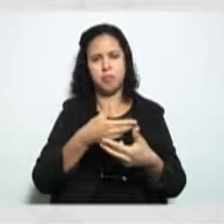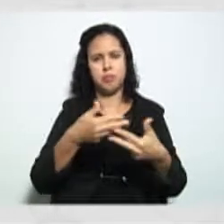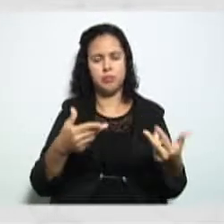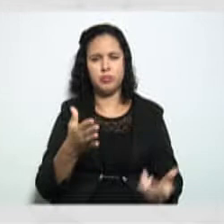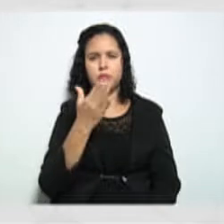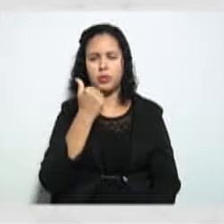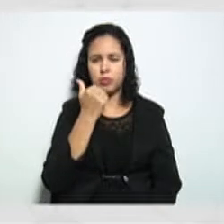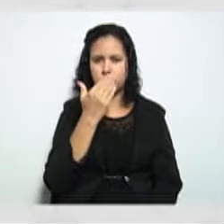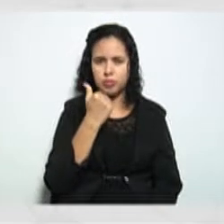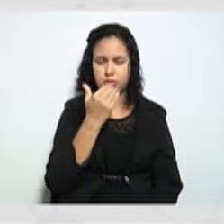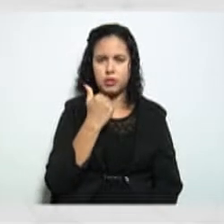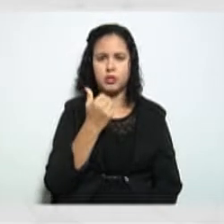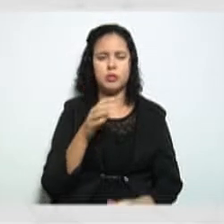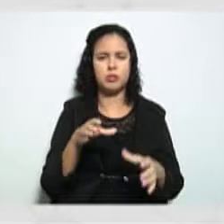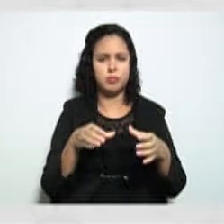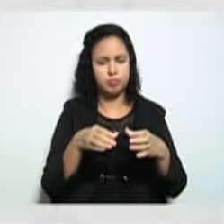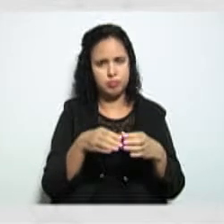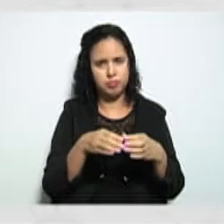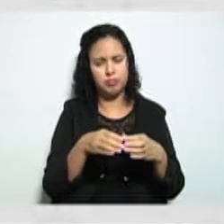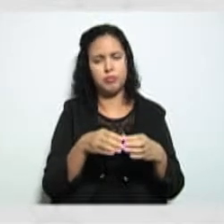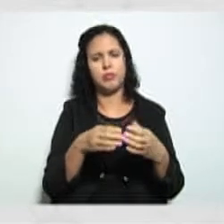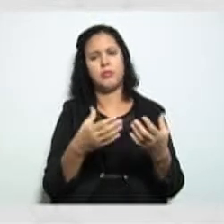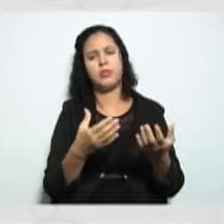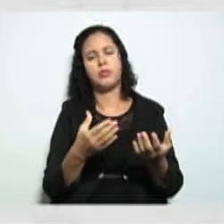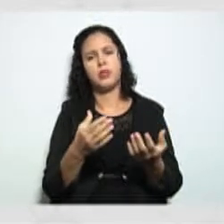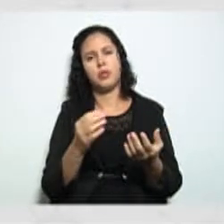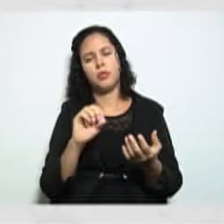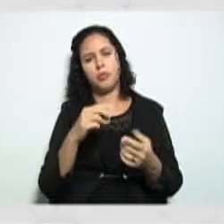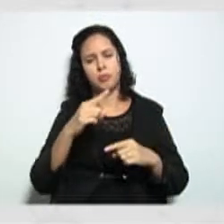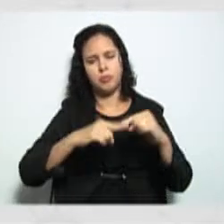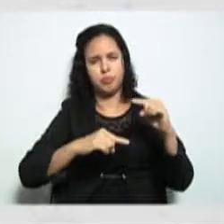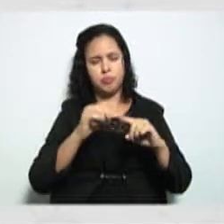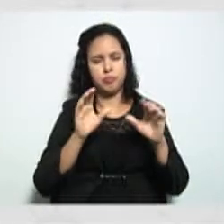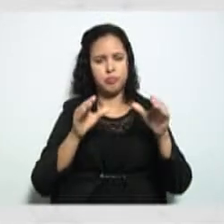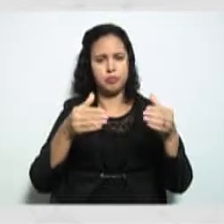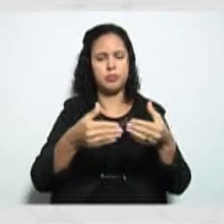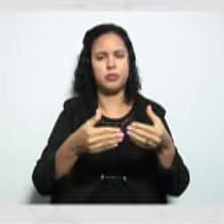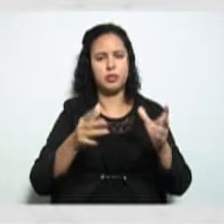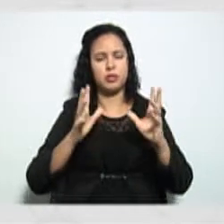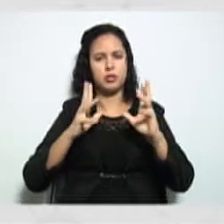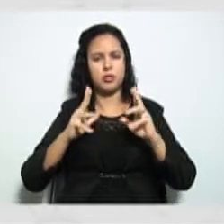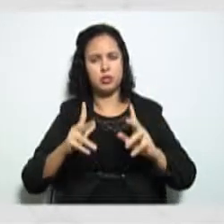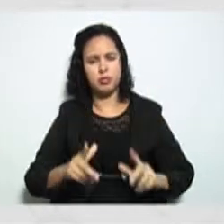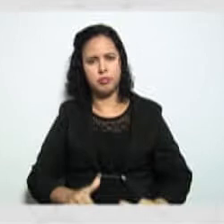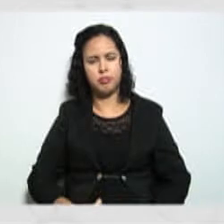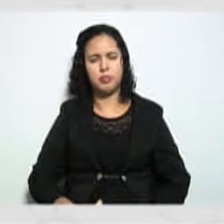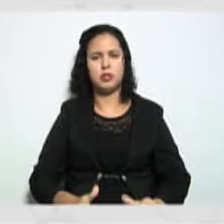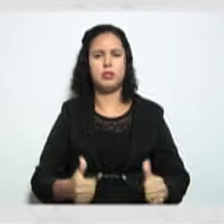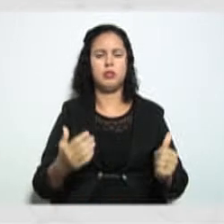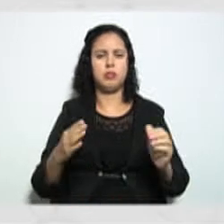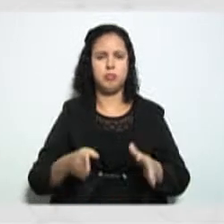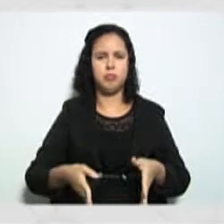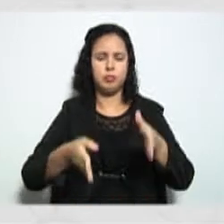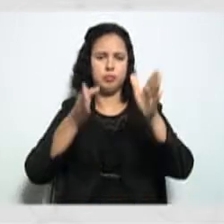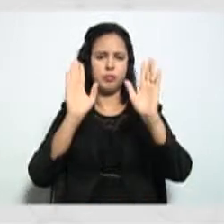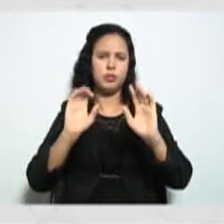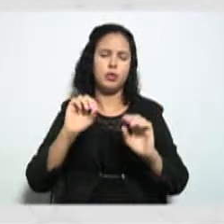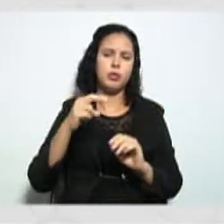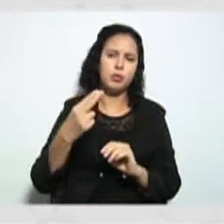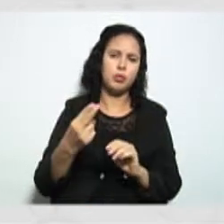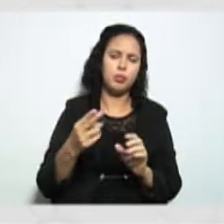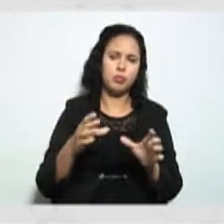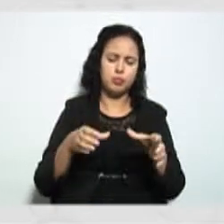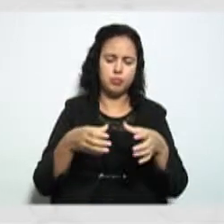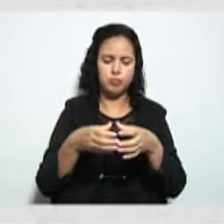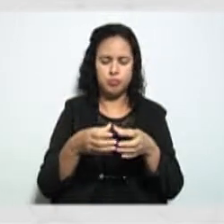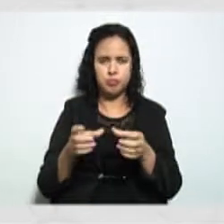para um grupo de colegas de trabalho, ou produtos específicos, como produtos de limpeza para um condomínio, ou um grupo de comerciantes